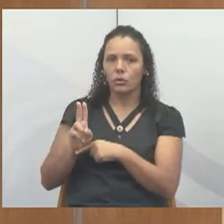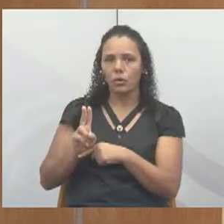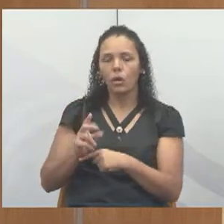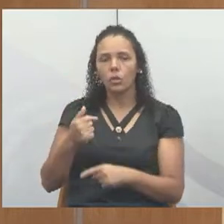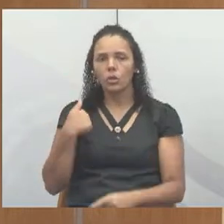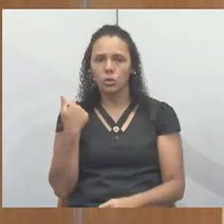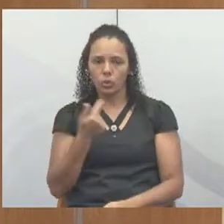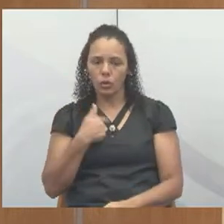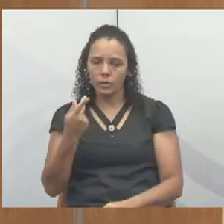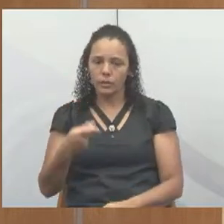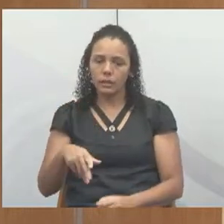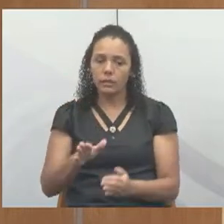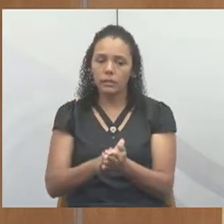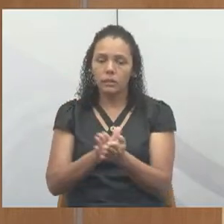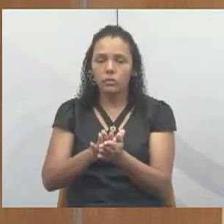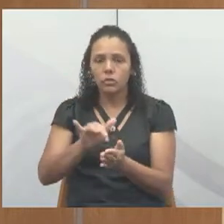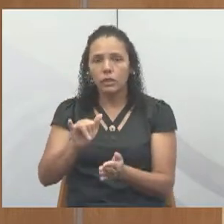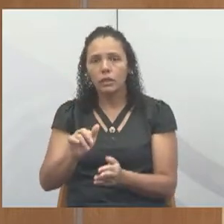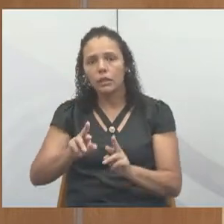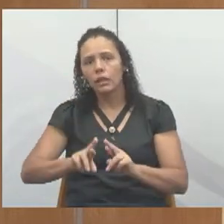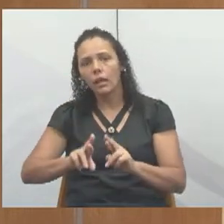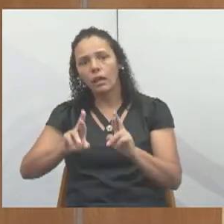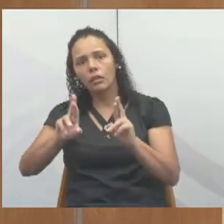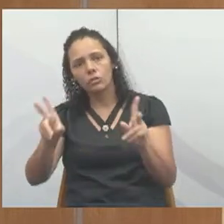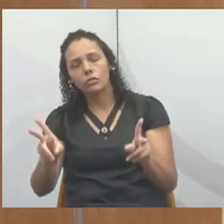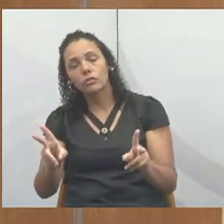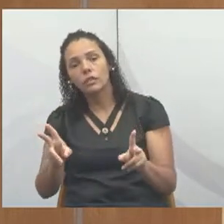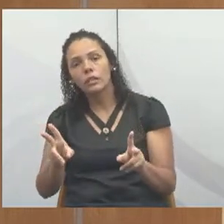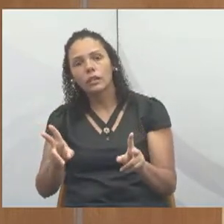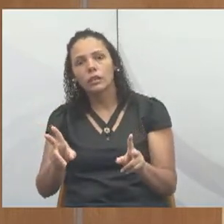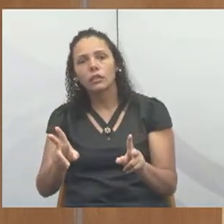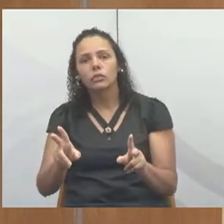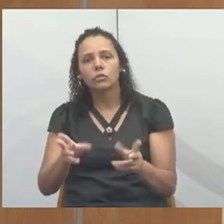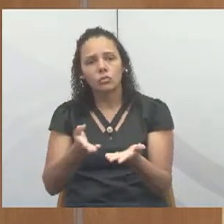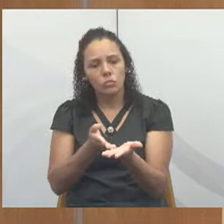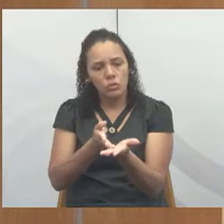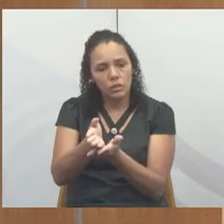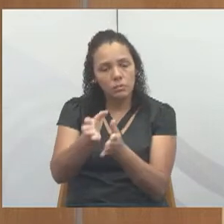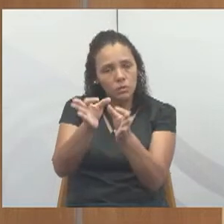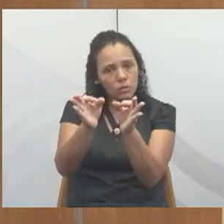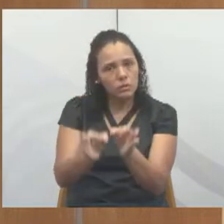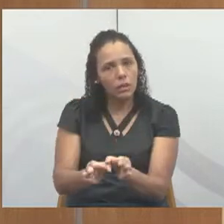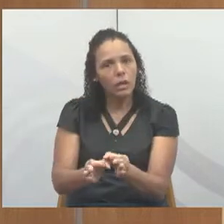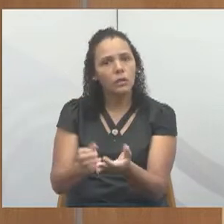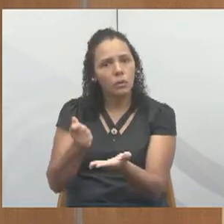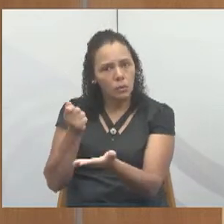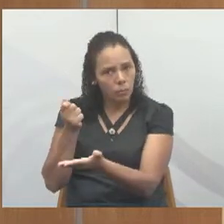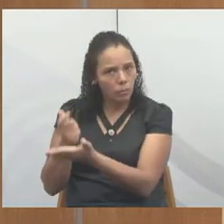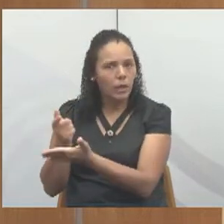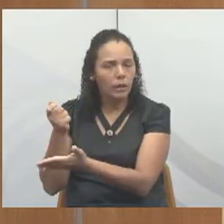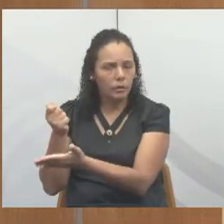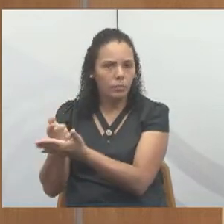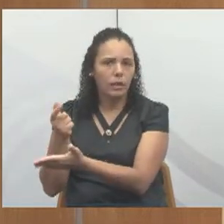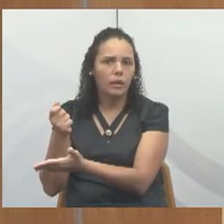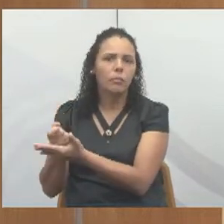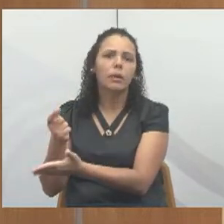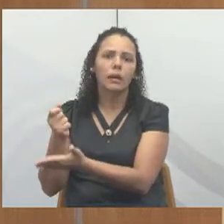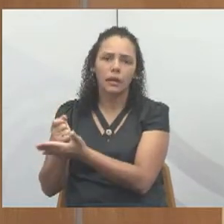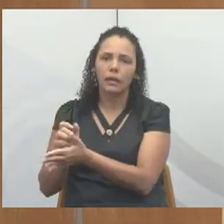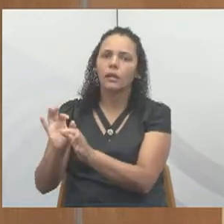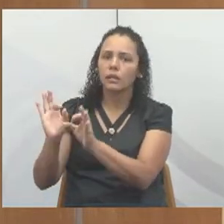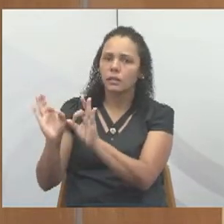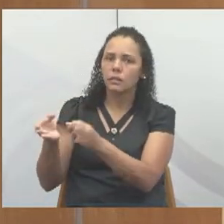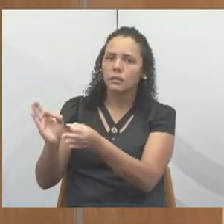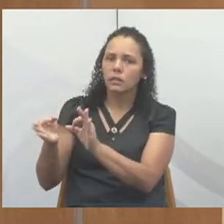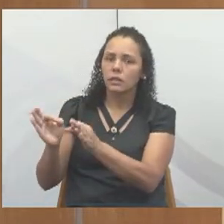gente foi por uma linha mais correta, né? A gente continuou pagando o Instituto de Previdência o que era